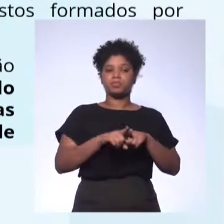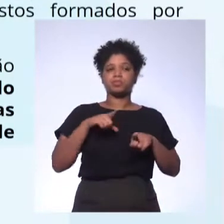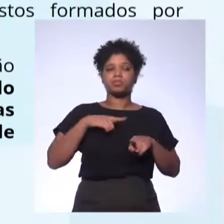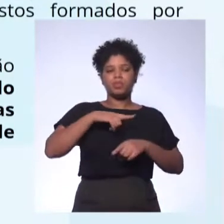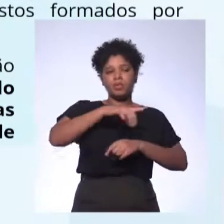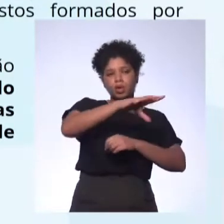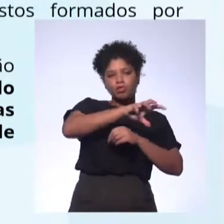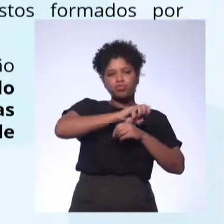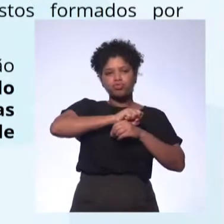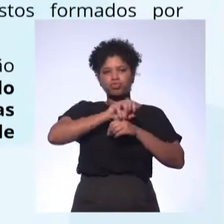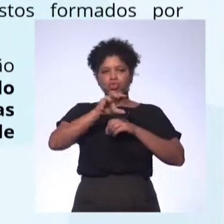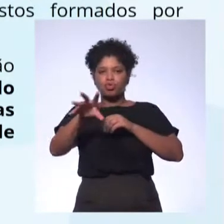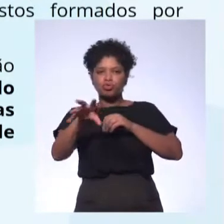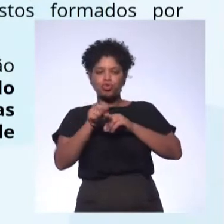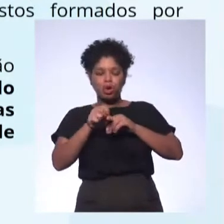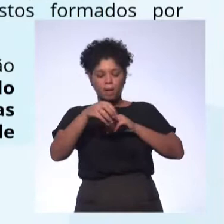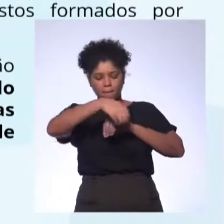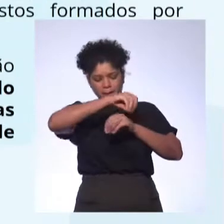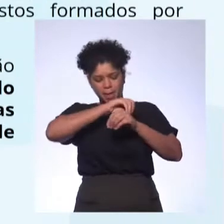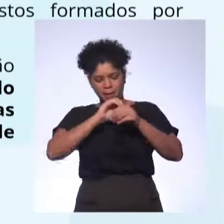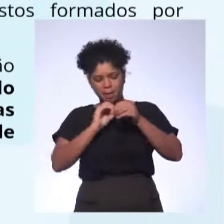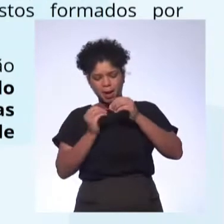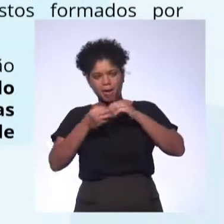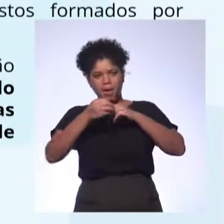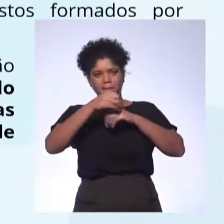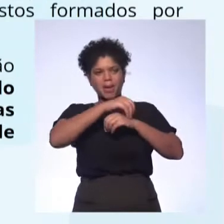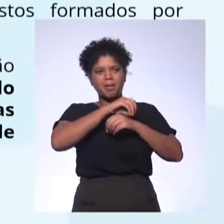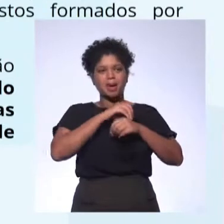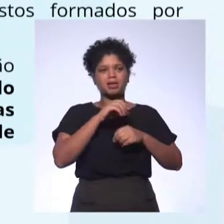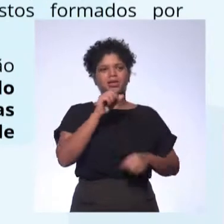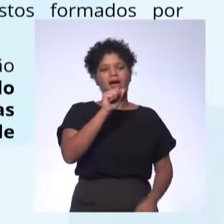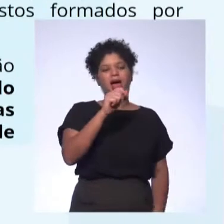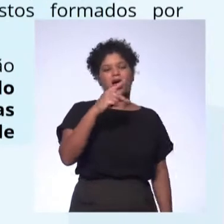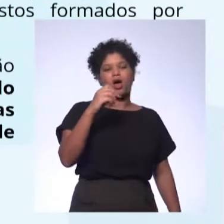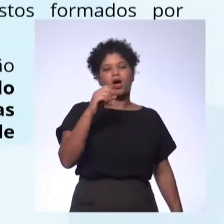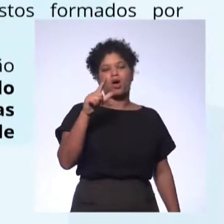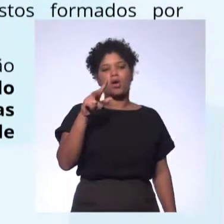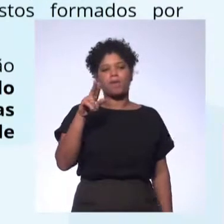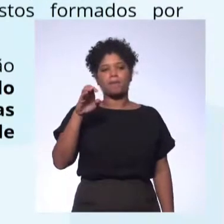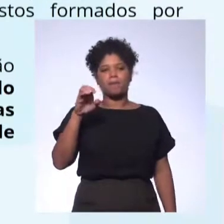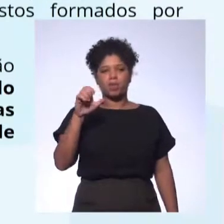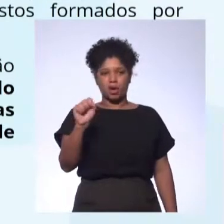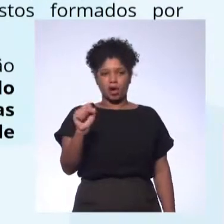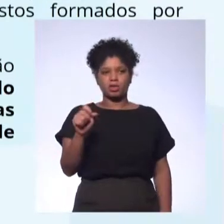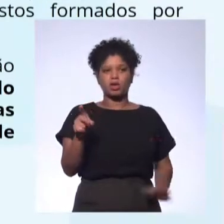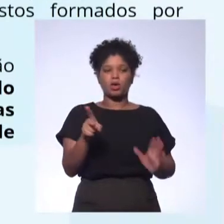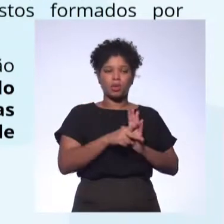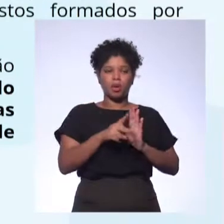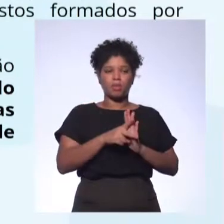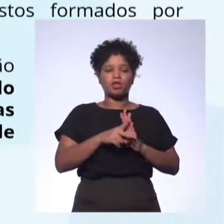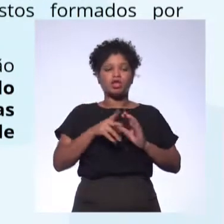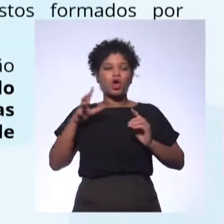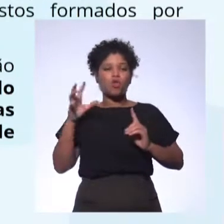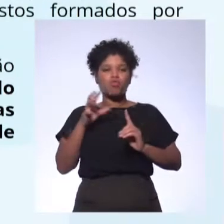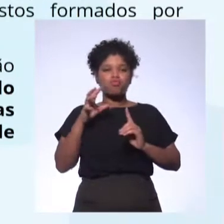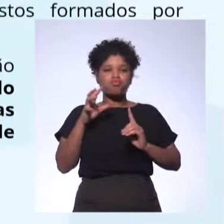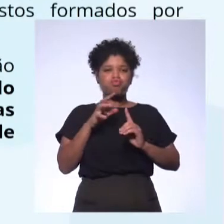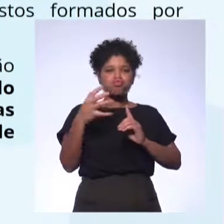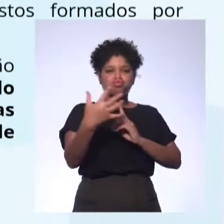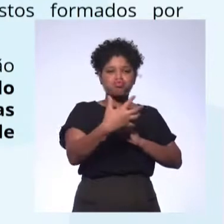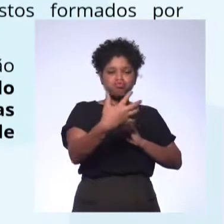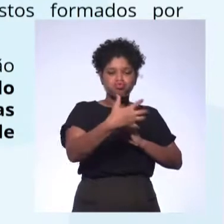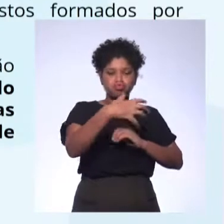atrações que ocorrem entre moléculas apolares são denominadas e interações dipolo induzido-dipolo induzido dipolo